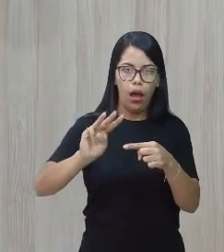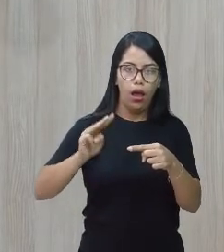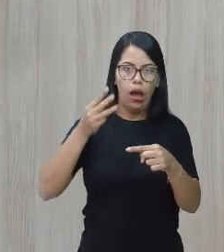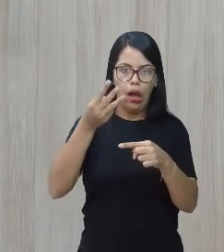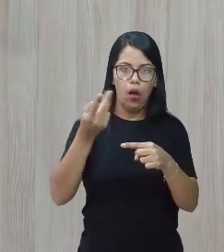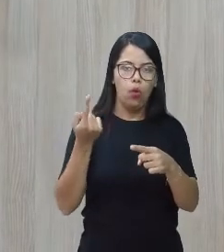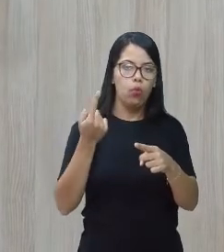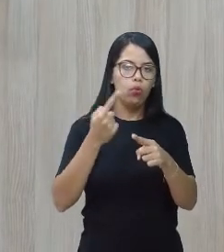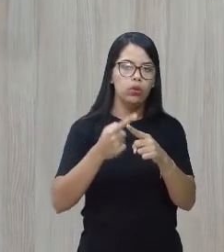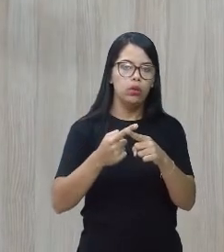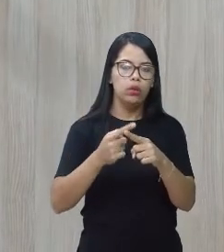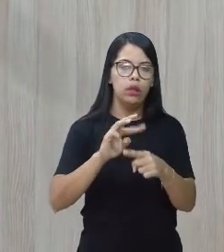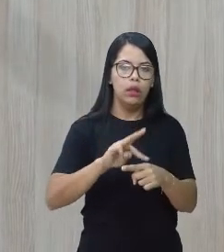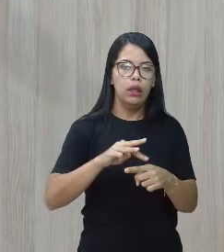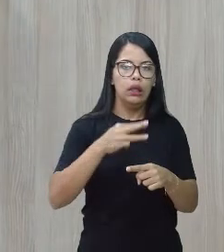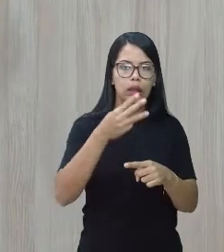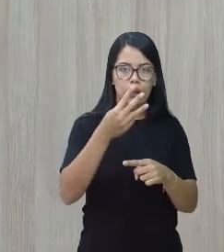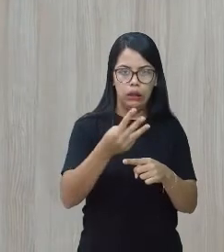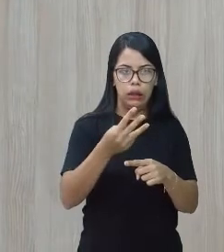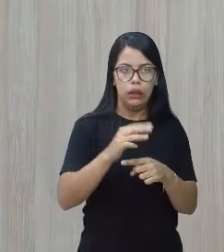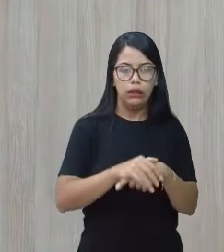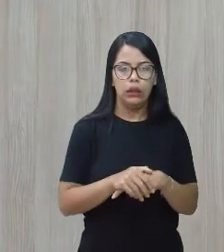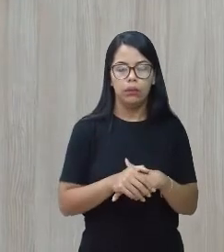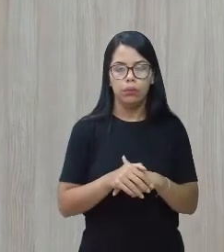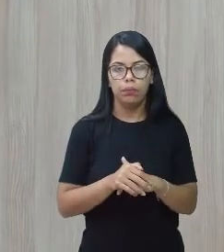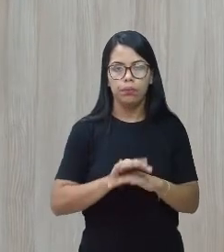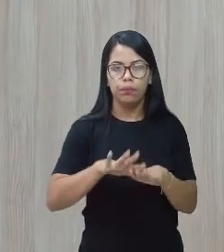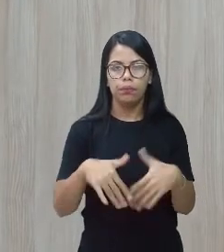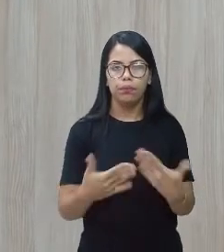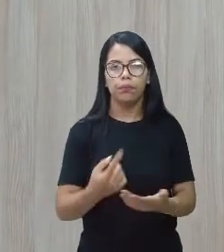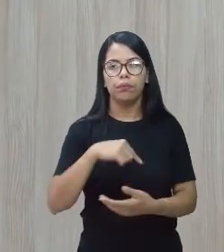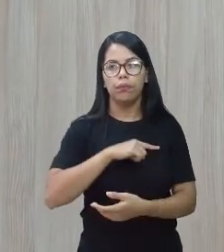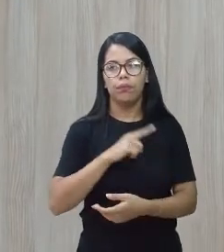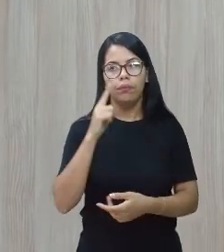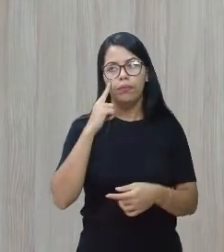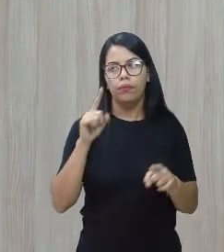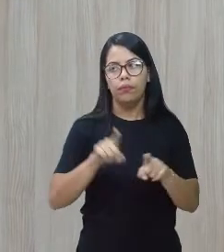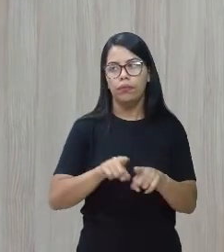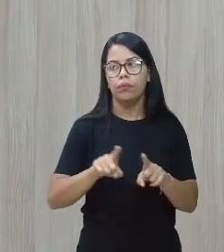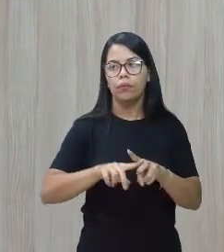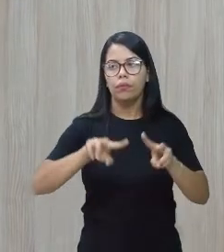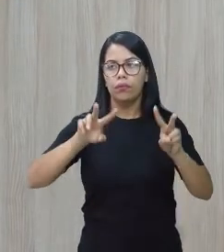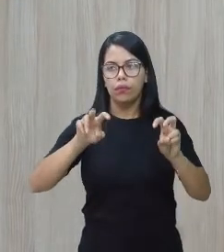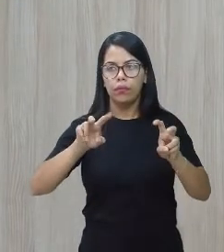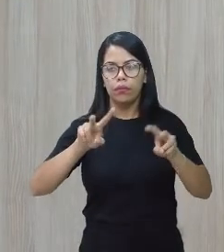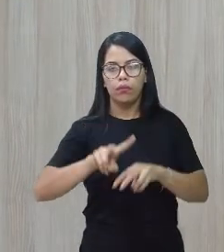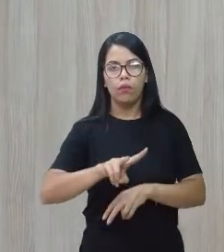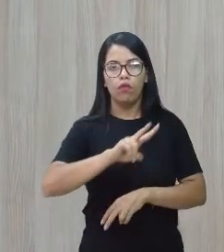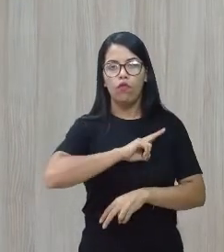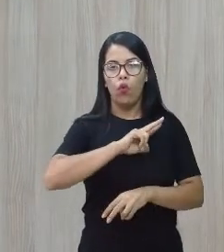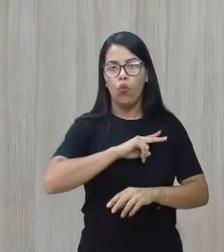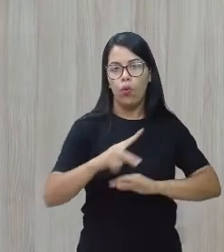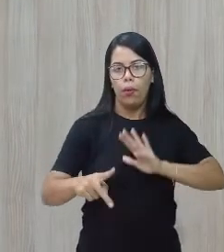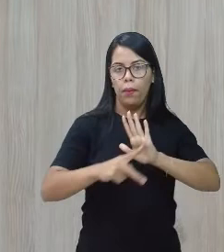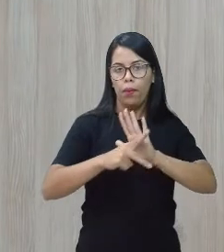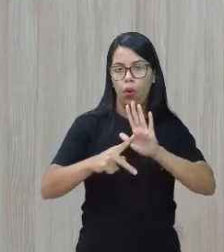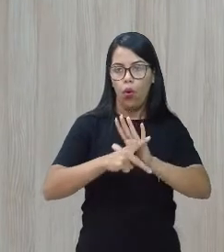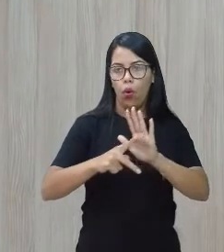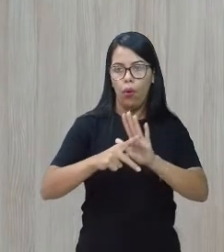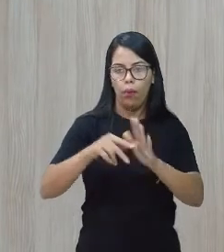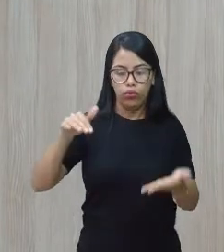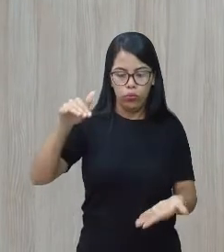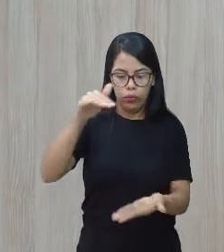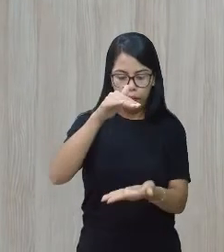ele mesmo 3 vezes, certo? A gente viu também a questão do volume do prisma. O volume do prisma